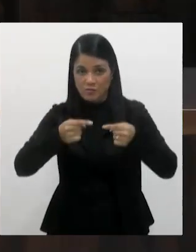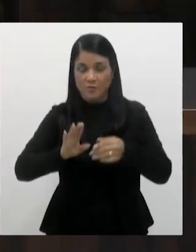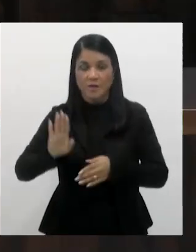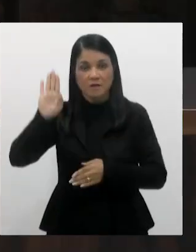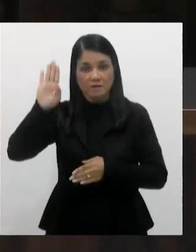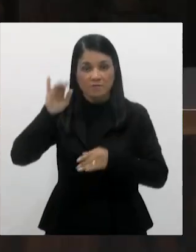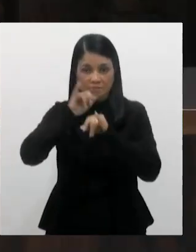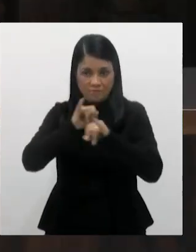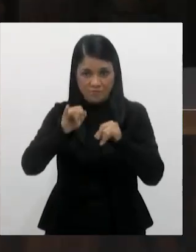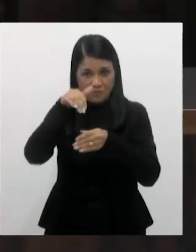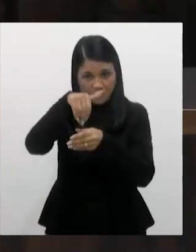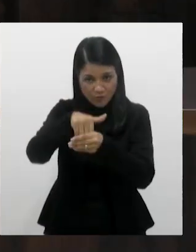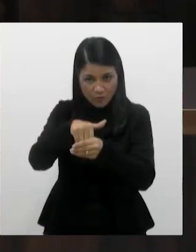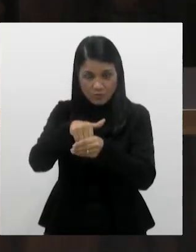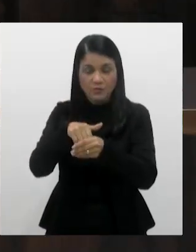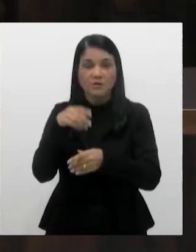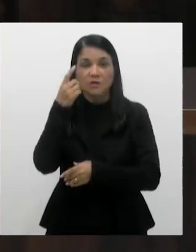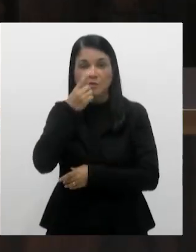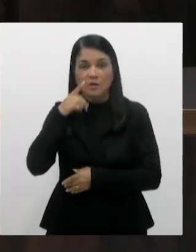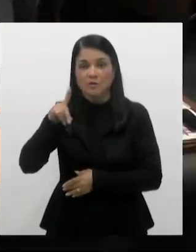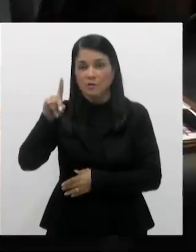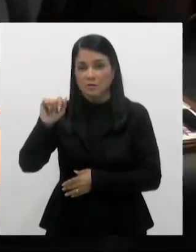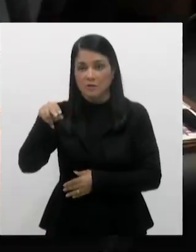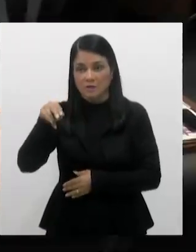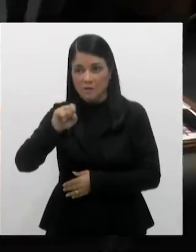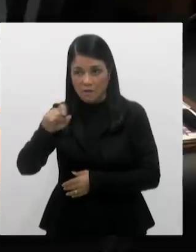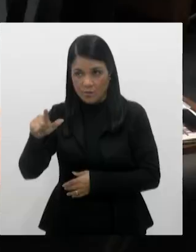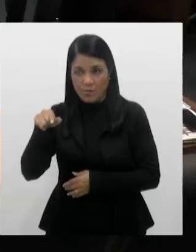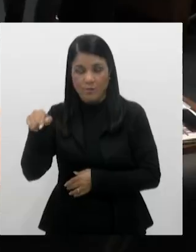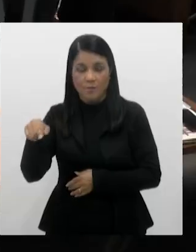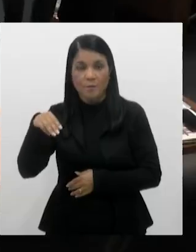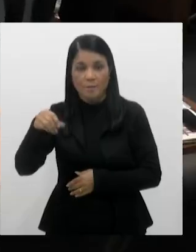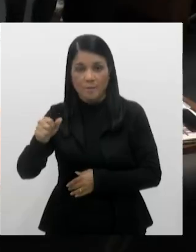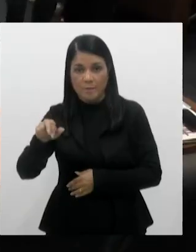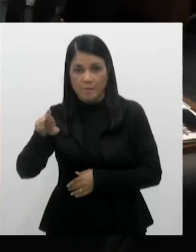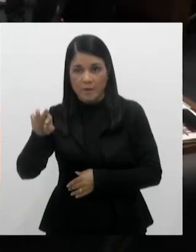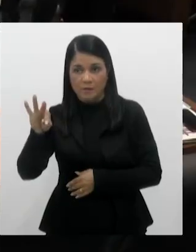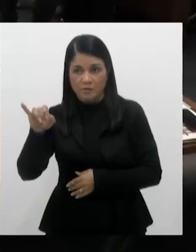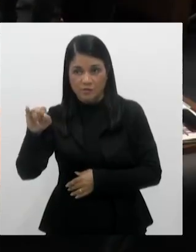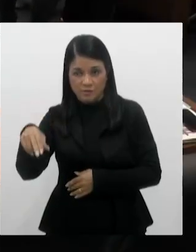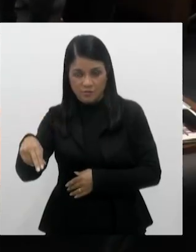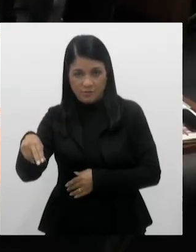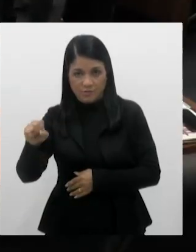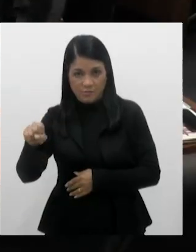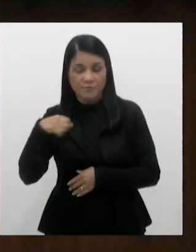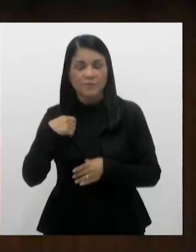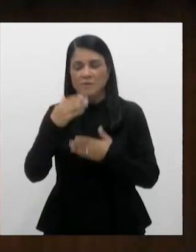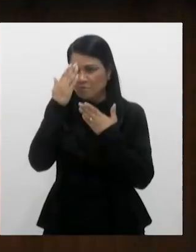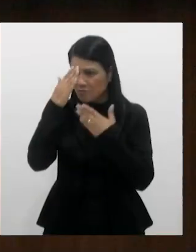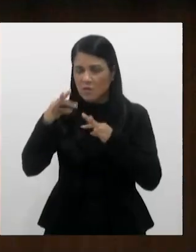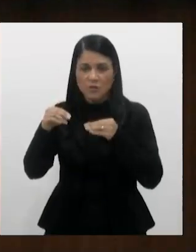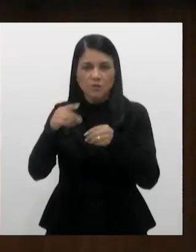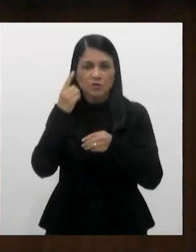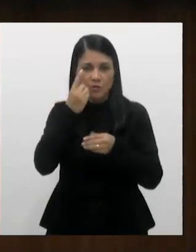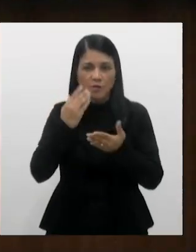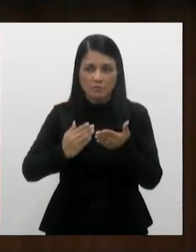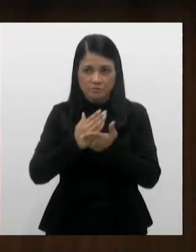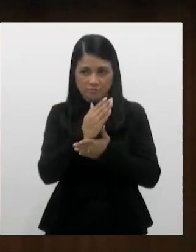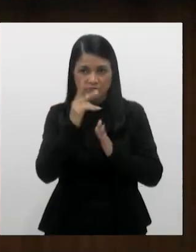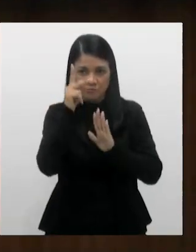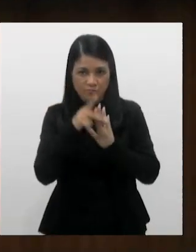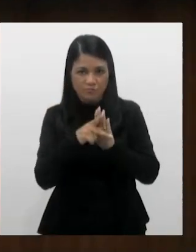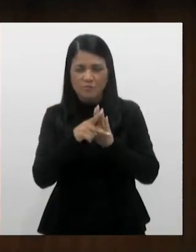voto, deputado Daniel. Senhor presidente, agradecer meus pares pela aprovação desse projeto em primeira discussão. Esse projeto de